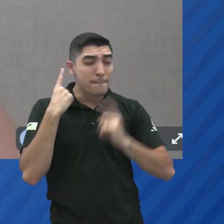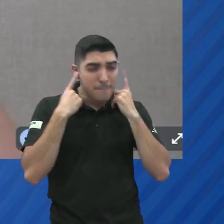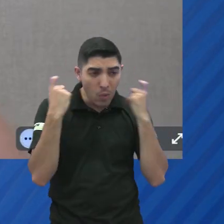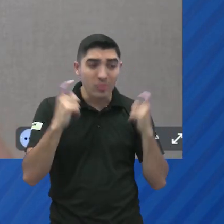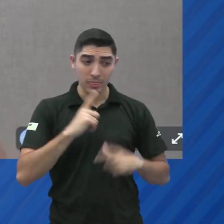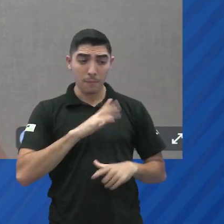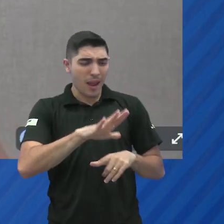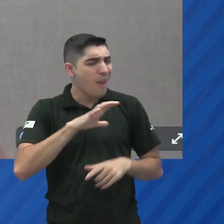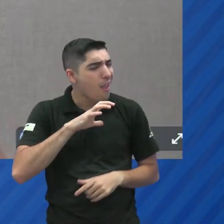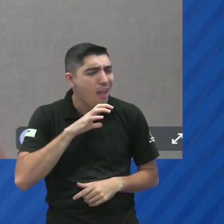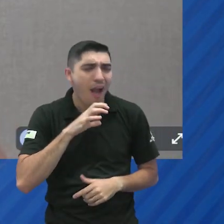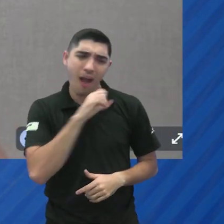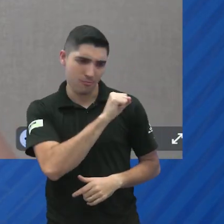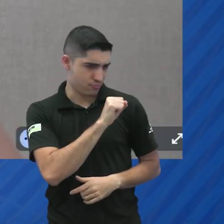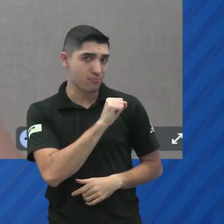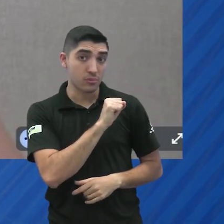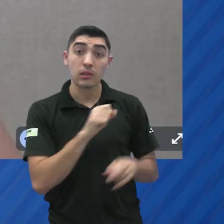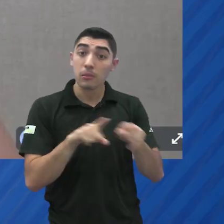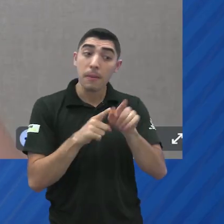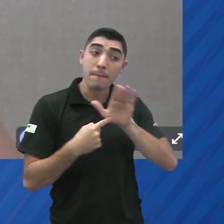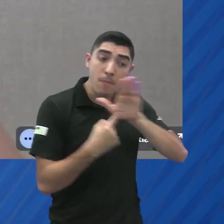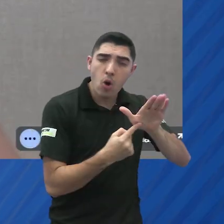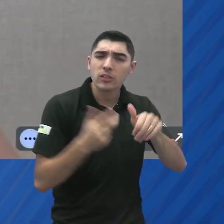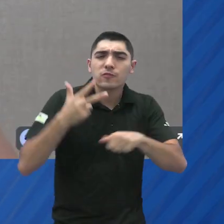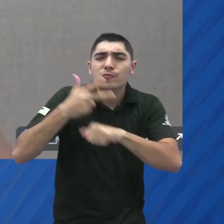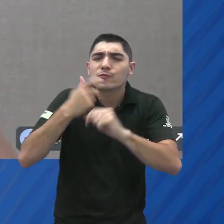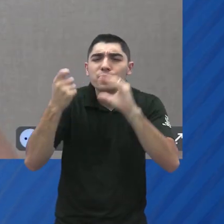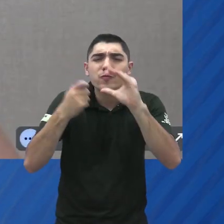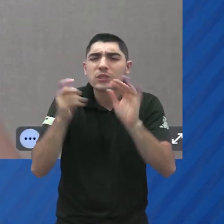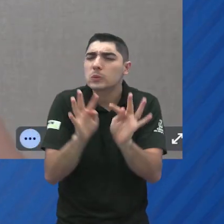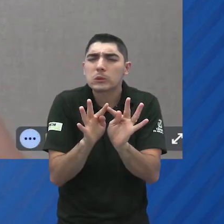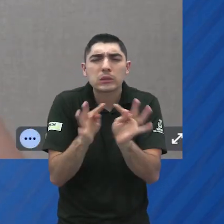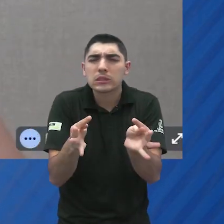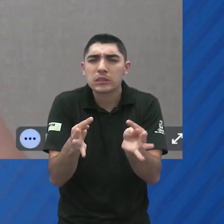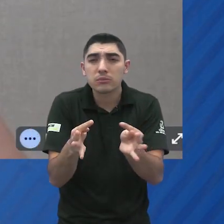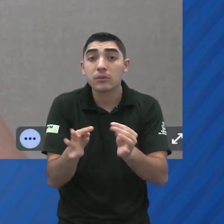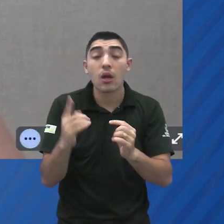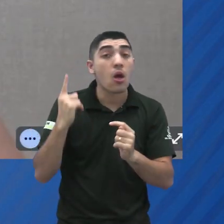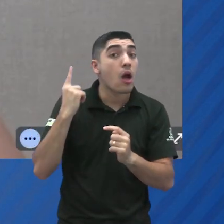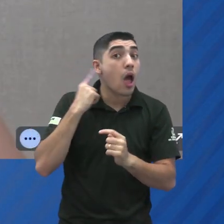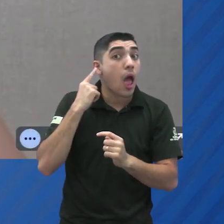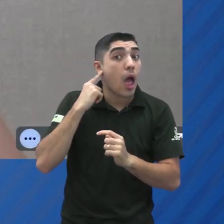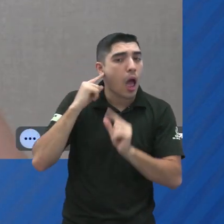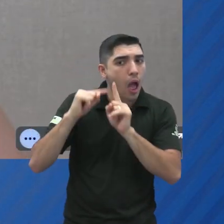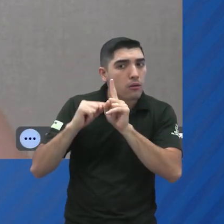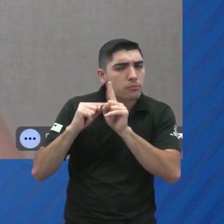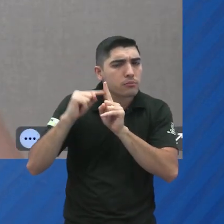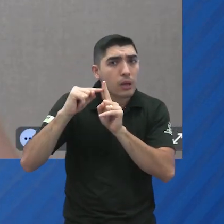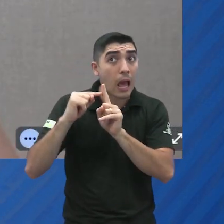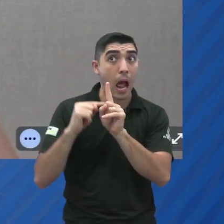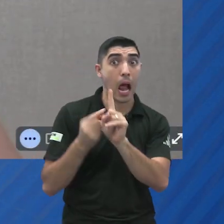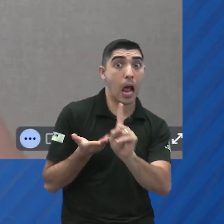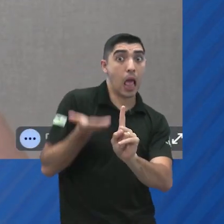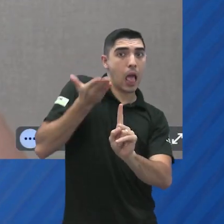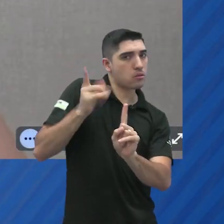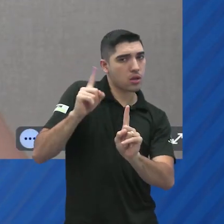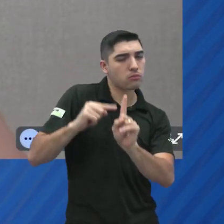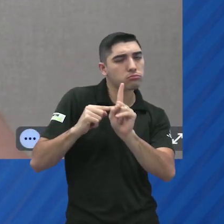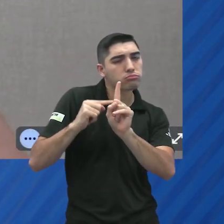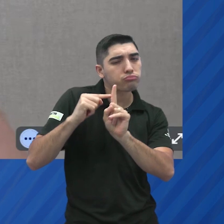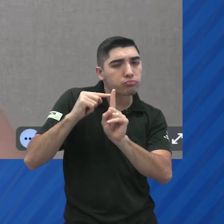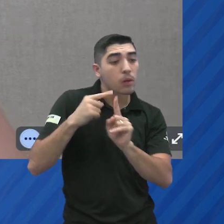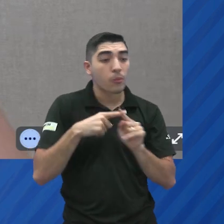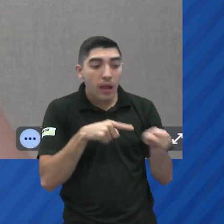faz barulho, mas passa rápido. Se possível, também mostrar vídeos curtos de fogos num volume controlado, porque aí a